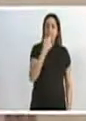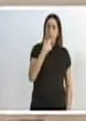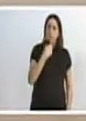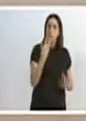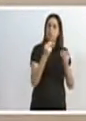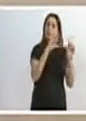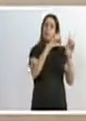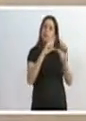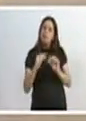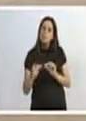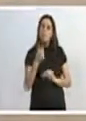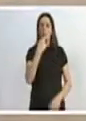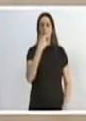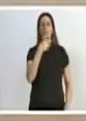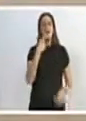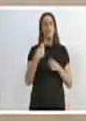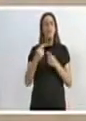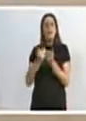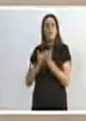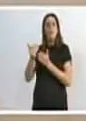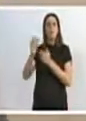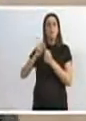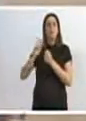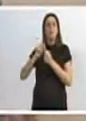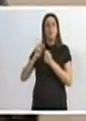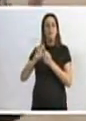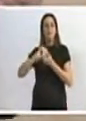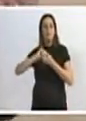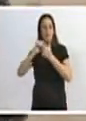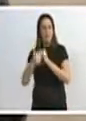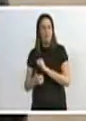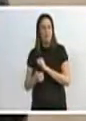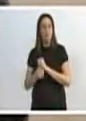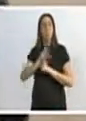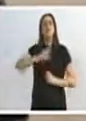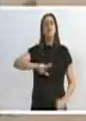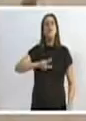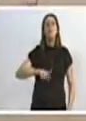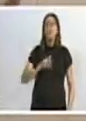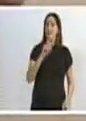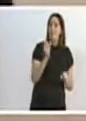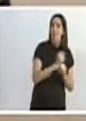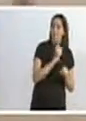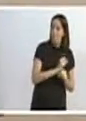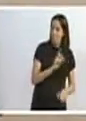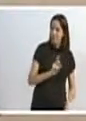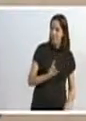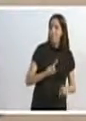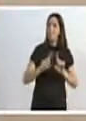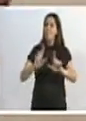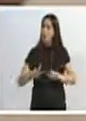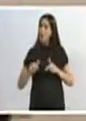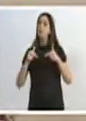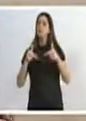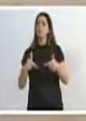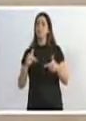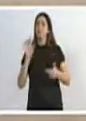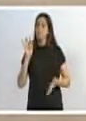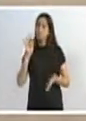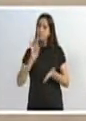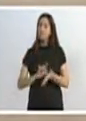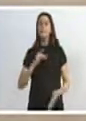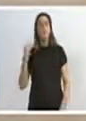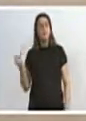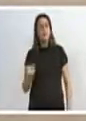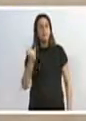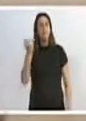conta das atividades físicas. Então não é uma obra, mas sim uma ação de grande valia